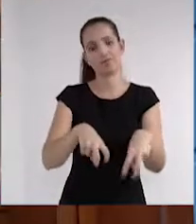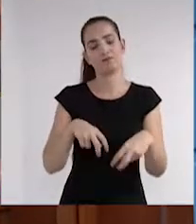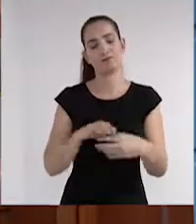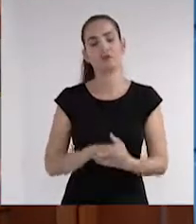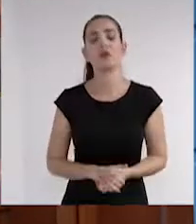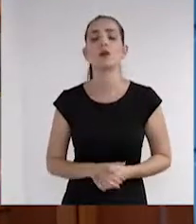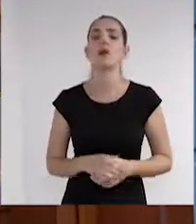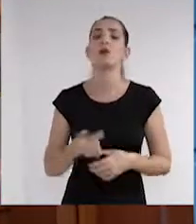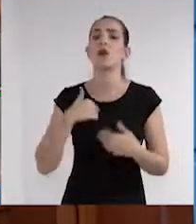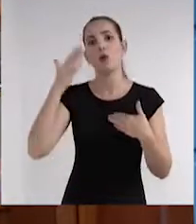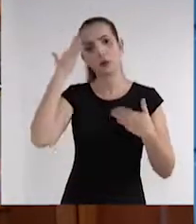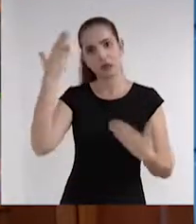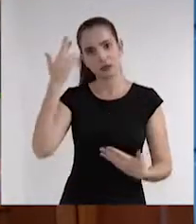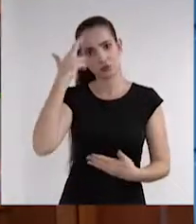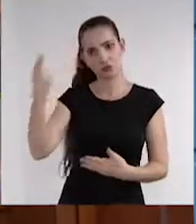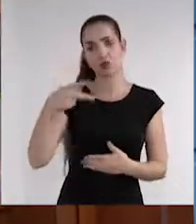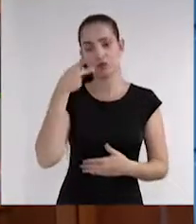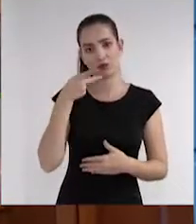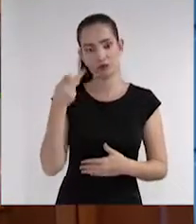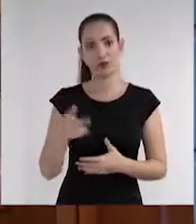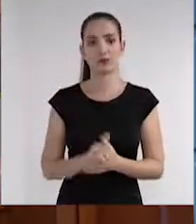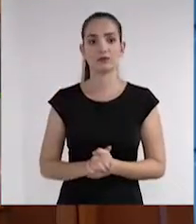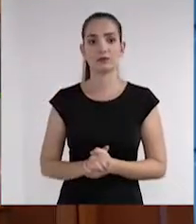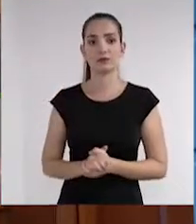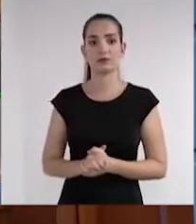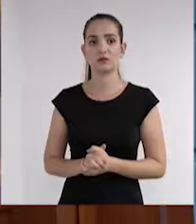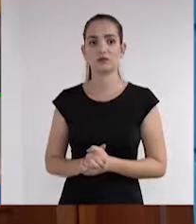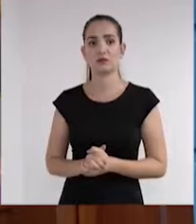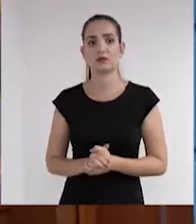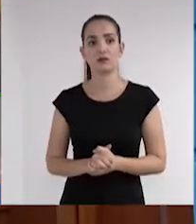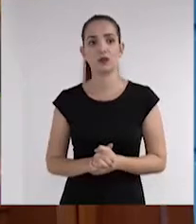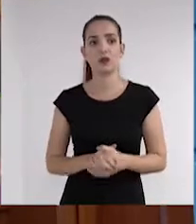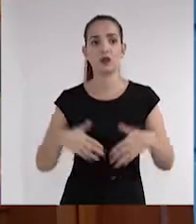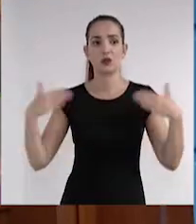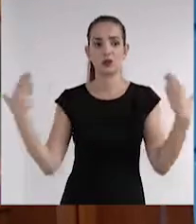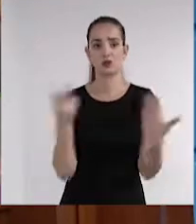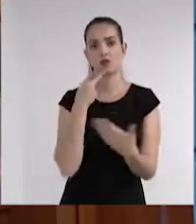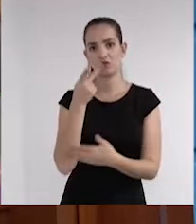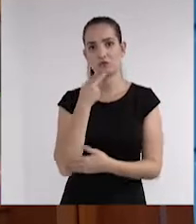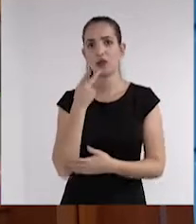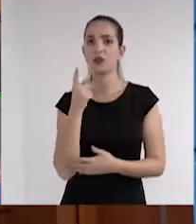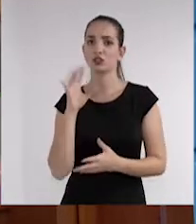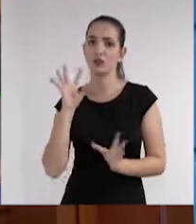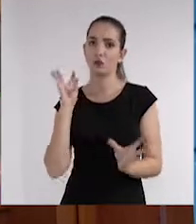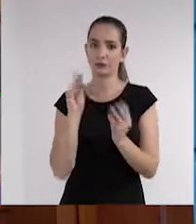Excelência, deputado Brunão. E vou permitir para você. Depois eu vou falar de uma vez só para encerrar aqui. Pode?